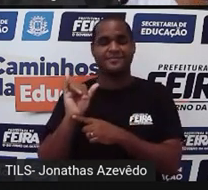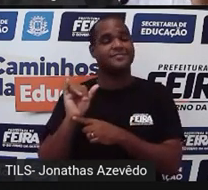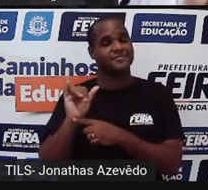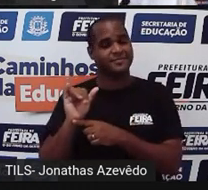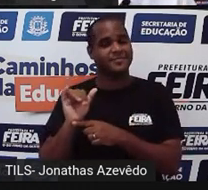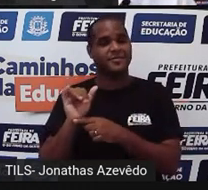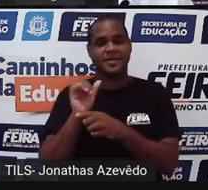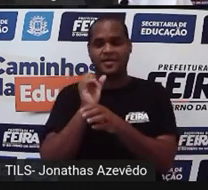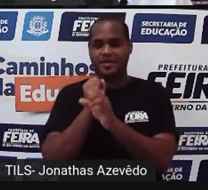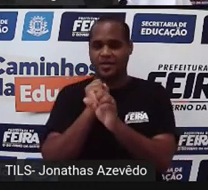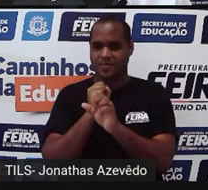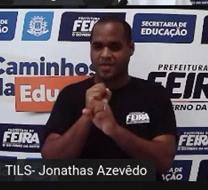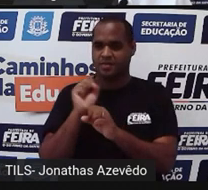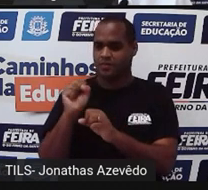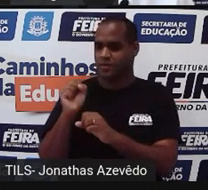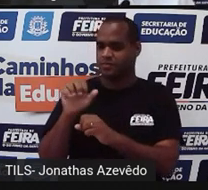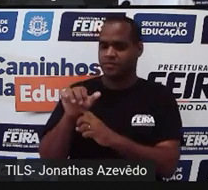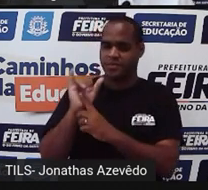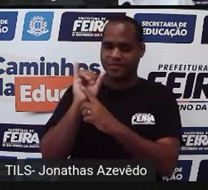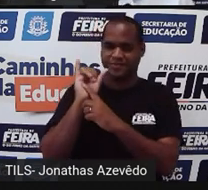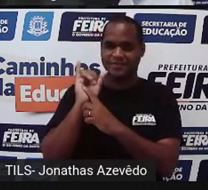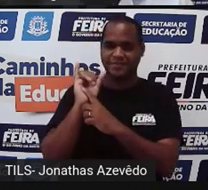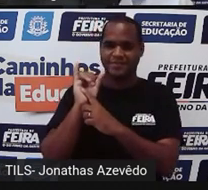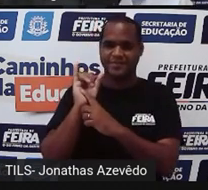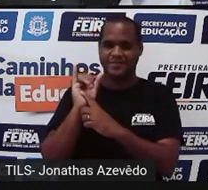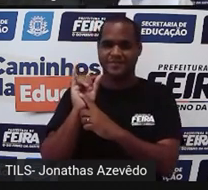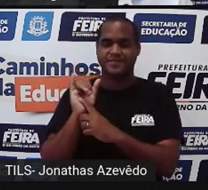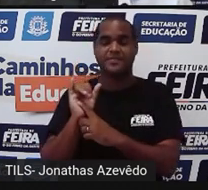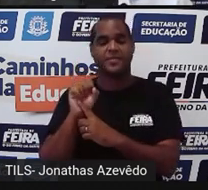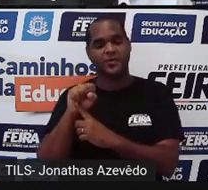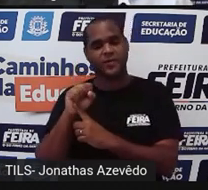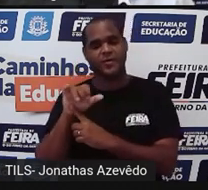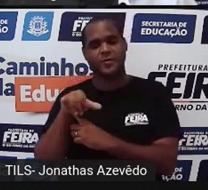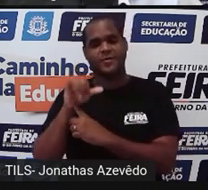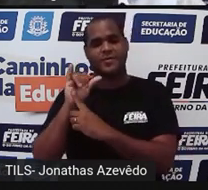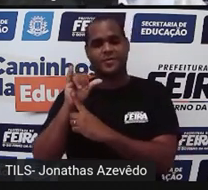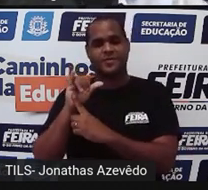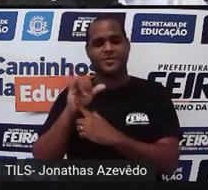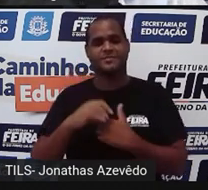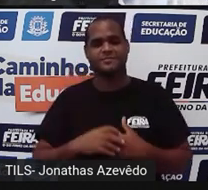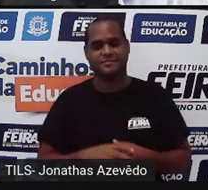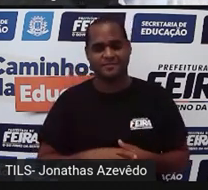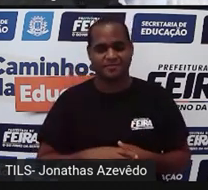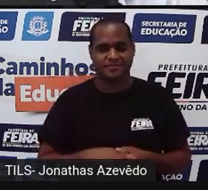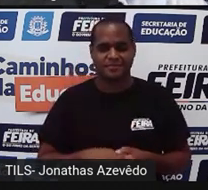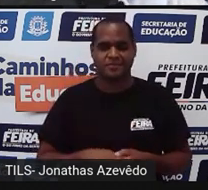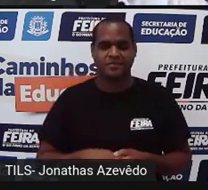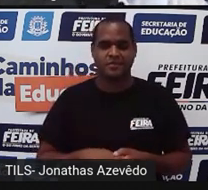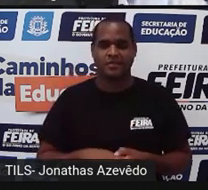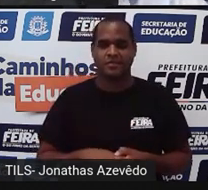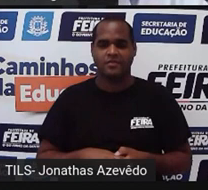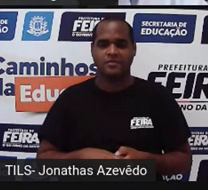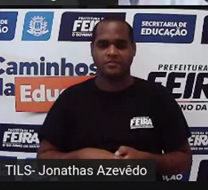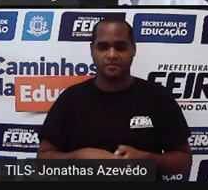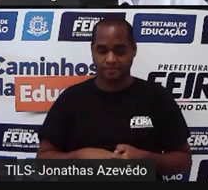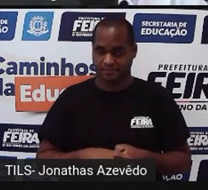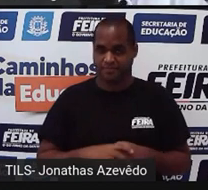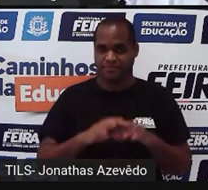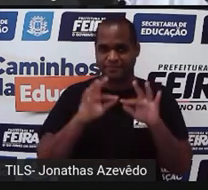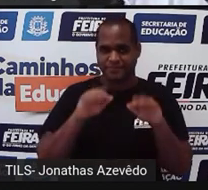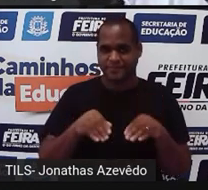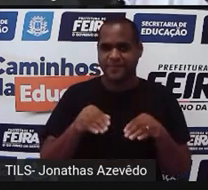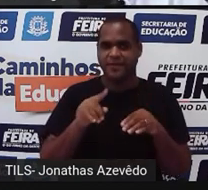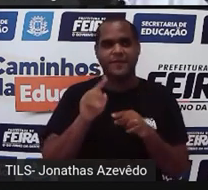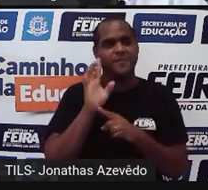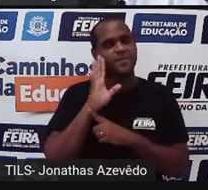Isso dá o total de canudos para pirâmides. Então, 8 vezes Y igual a 8Y. Por fim,